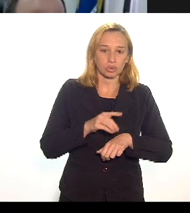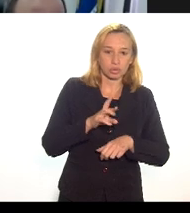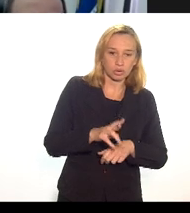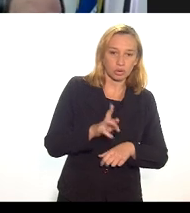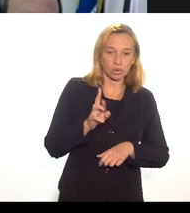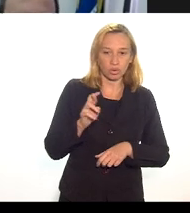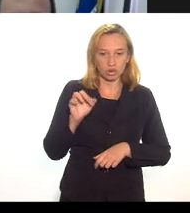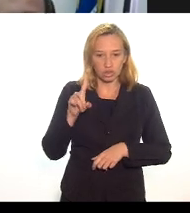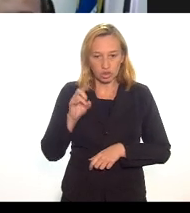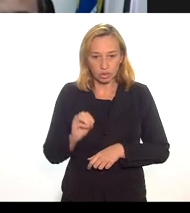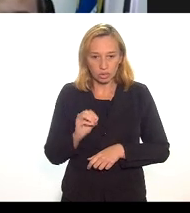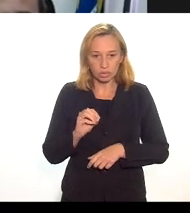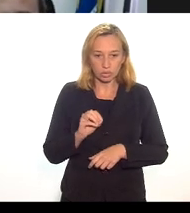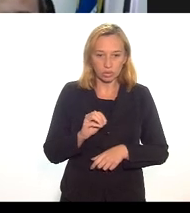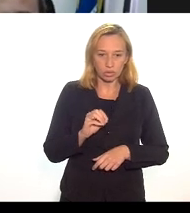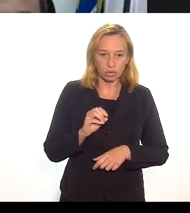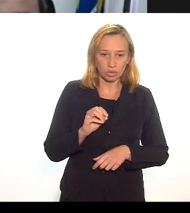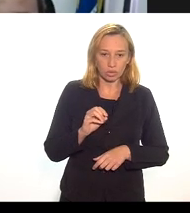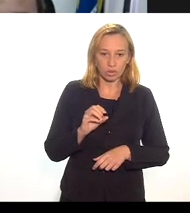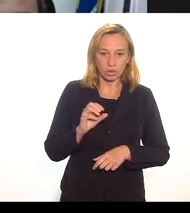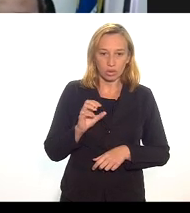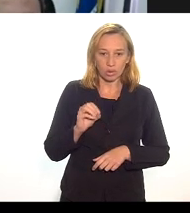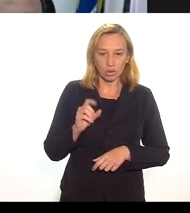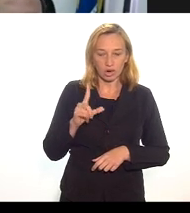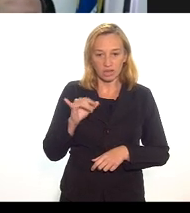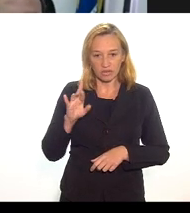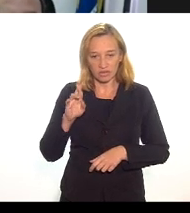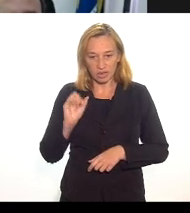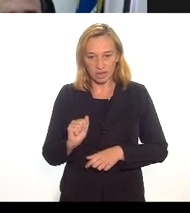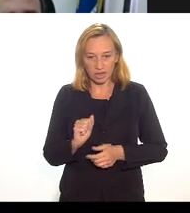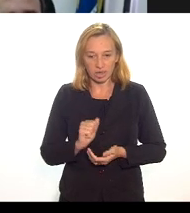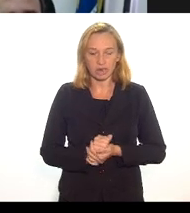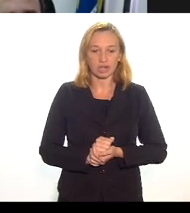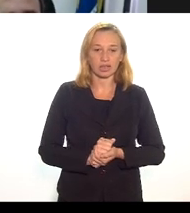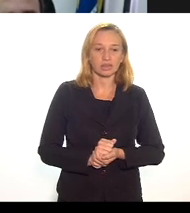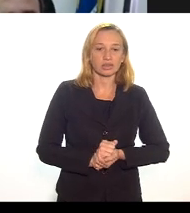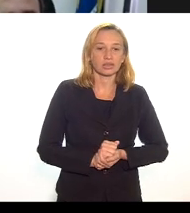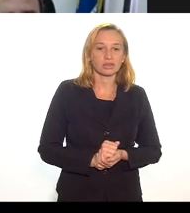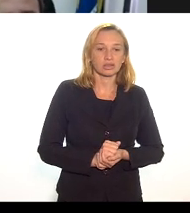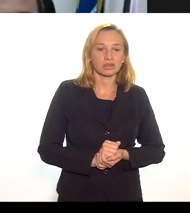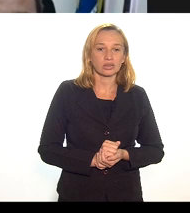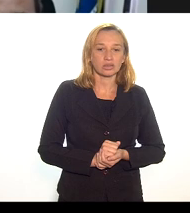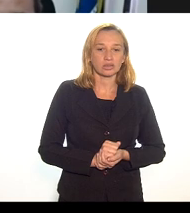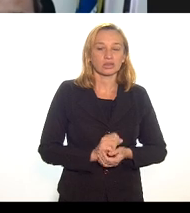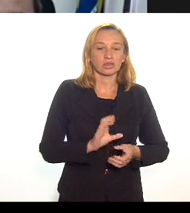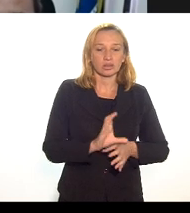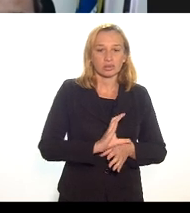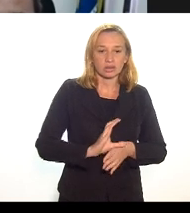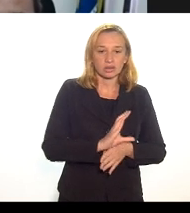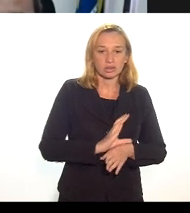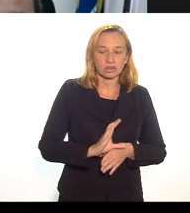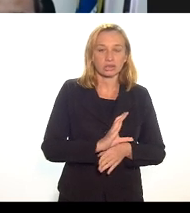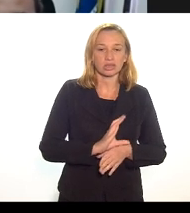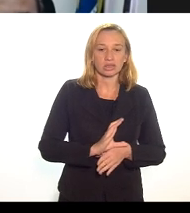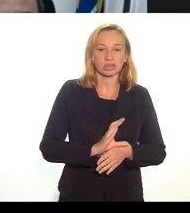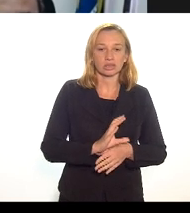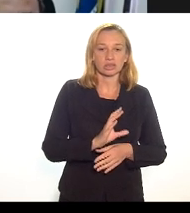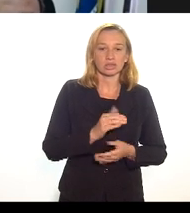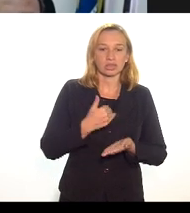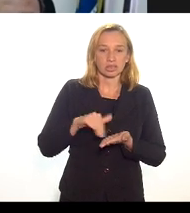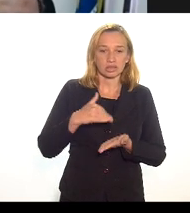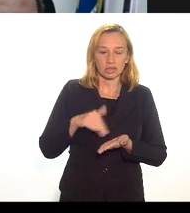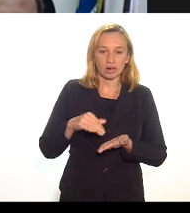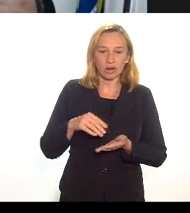que é o presidente do Conselho do Conselho de Secretários Municipais de Saúde do Estado,